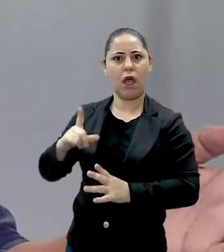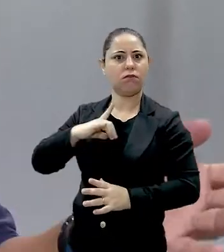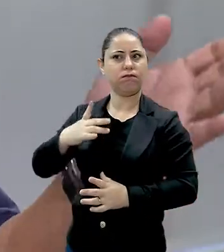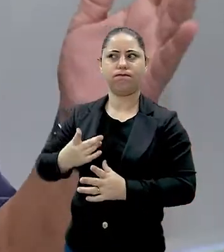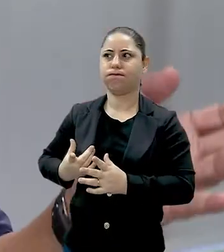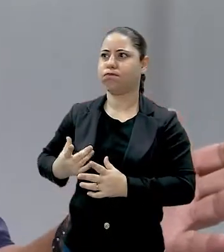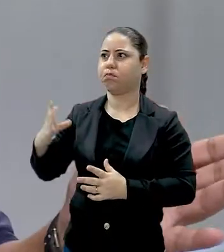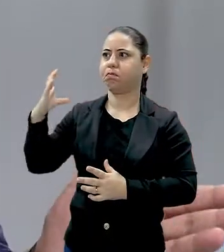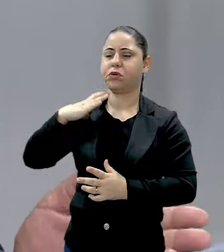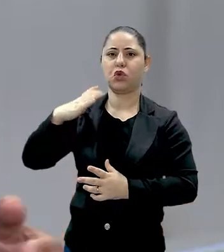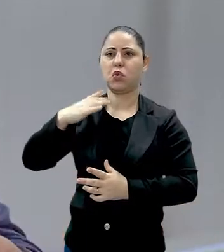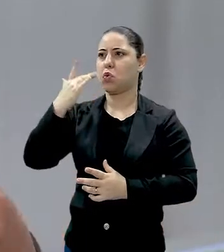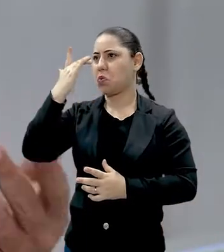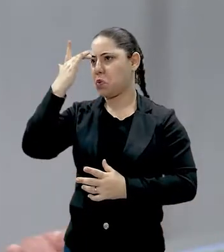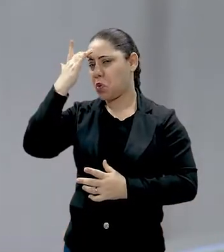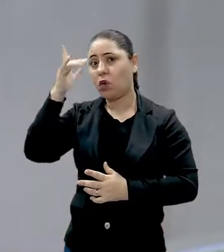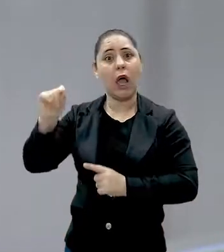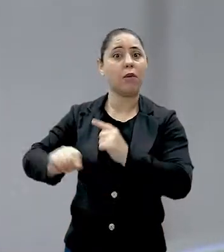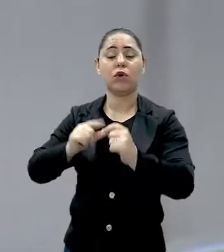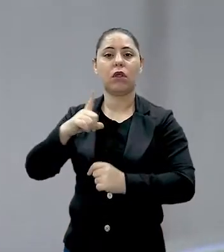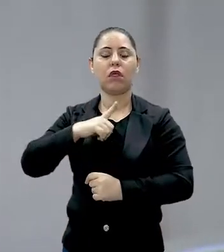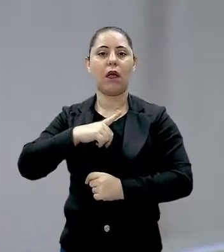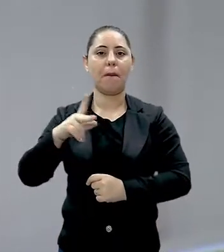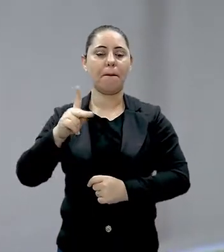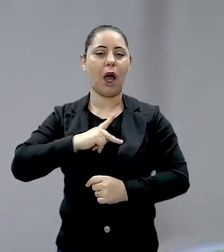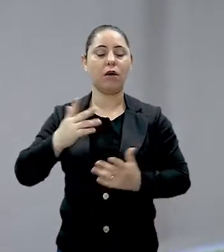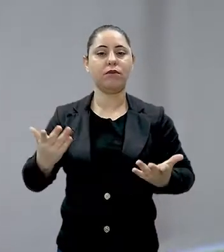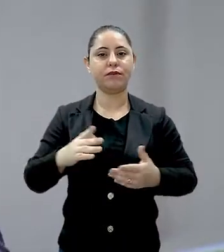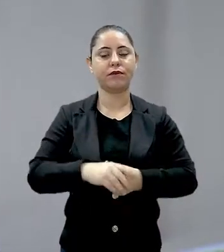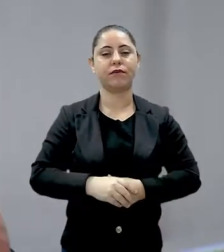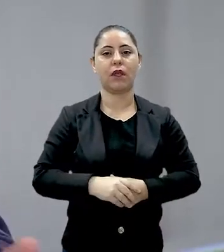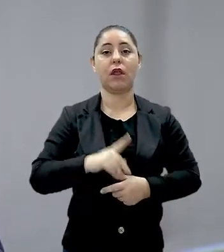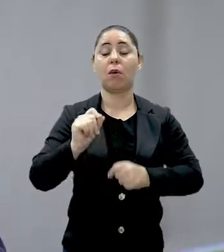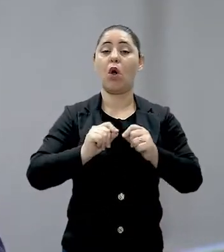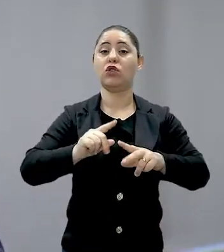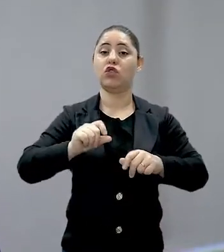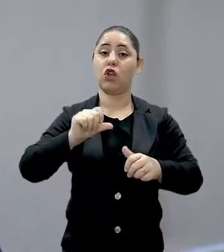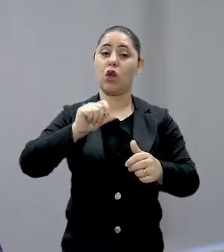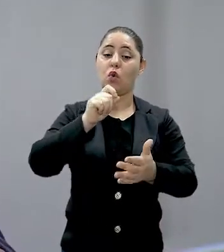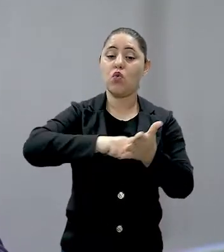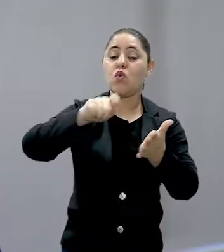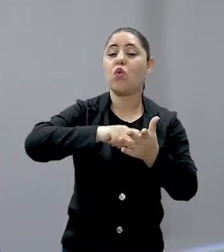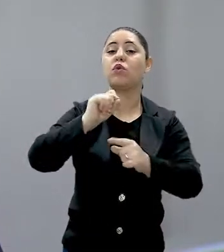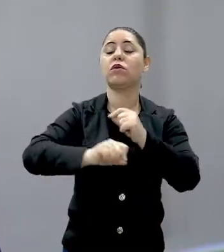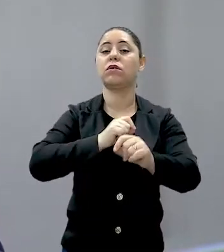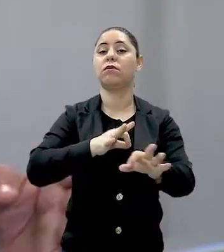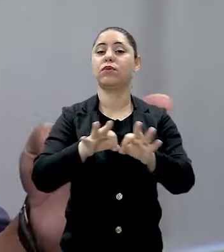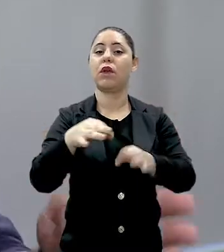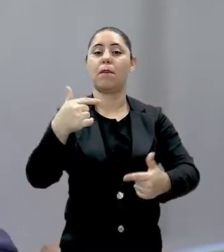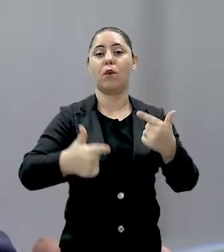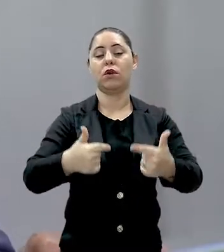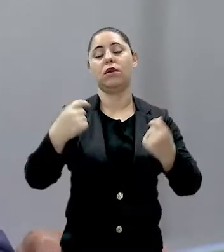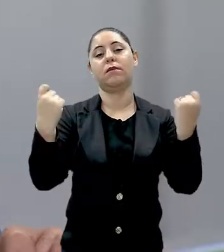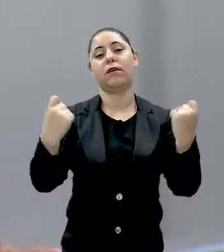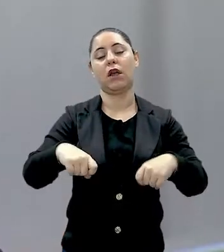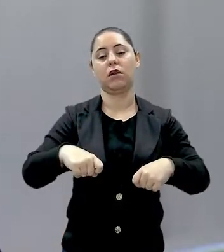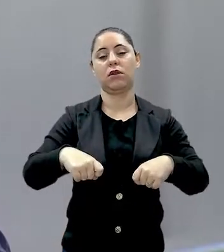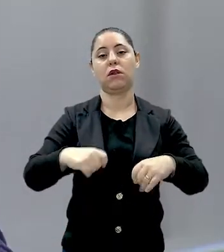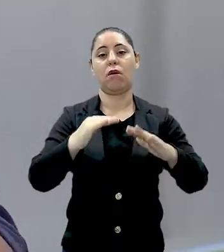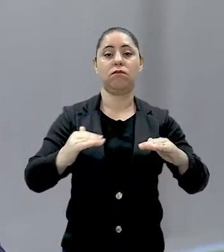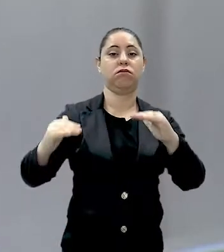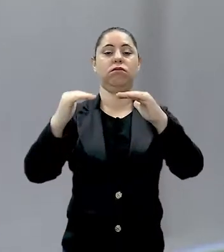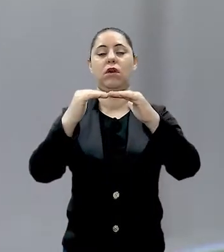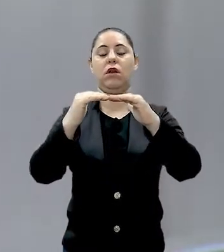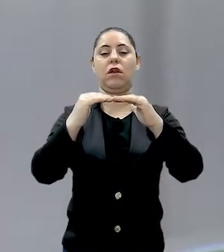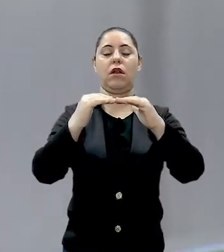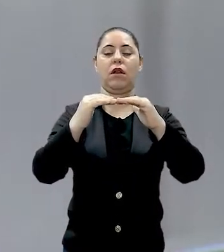tantos têm tanta coisa que não sabem nem o que é que tem. Então, quem pode corrigir isso é o Estado, e é a política que tem que fazer isso. E a